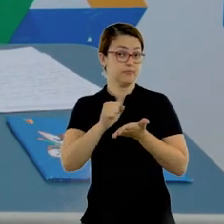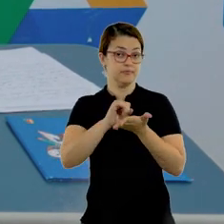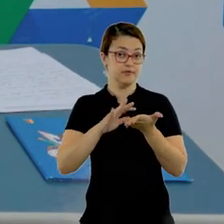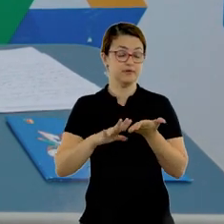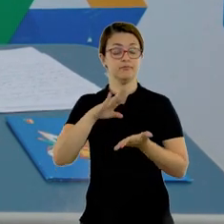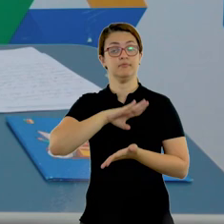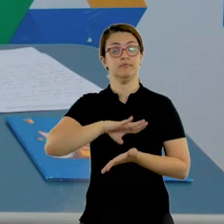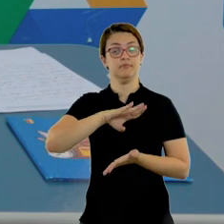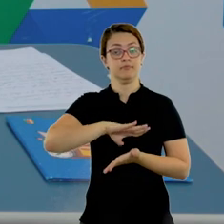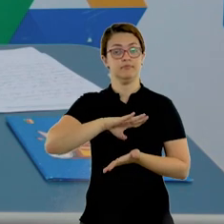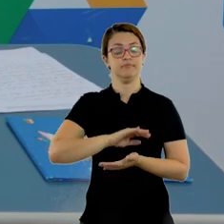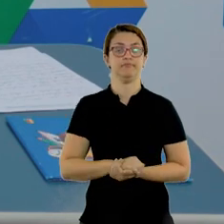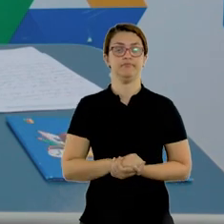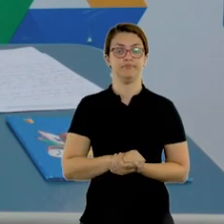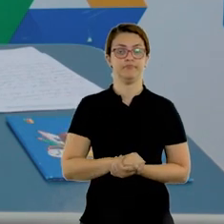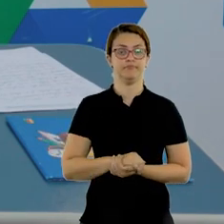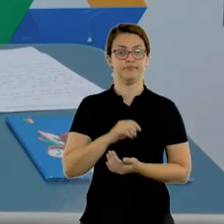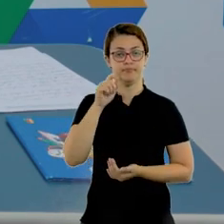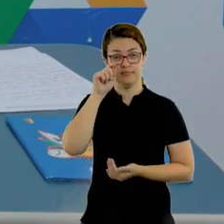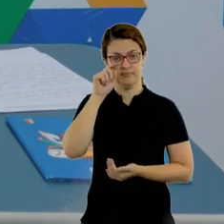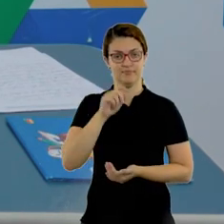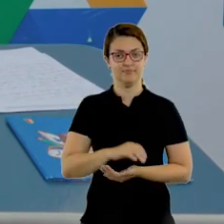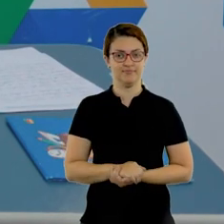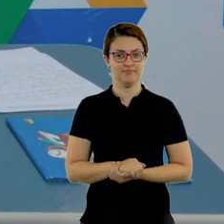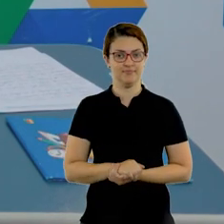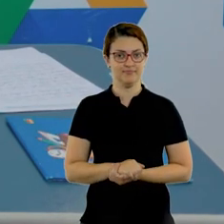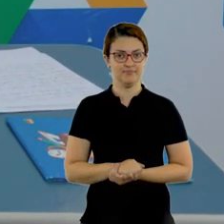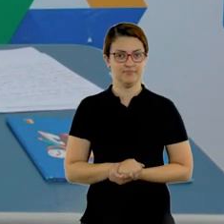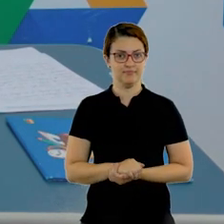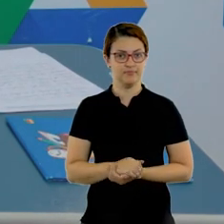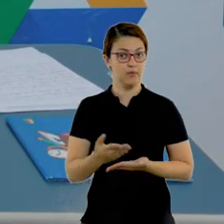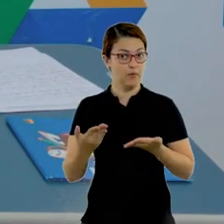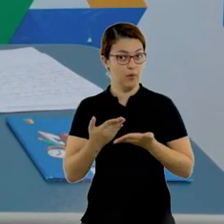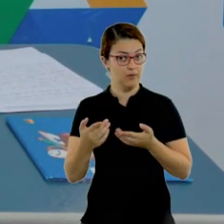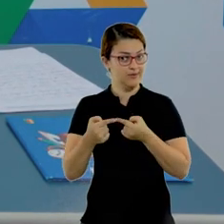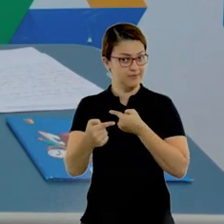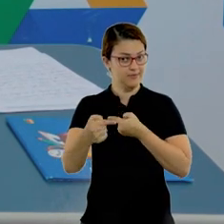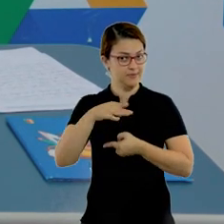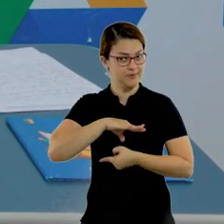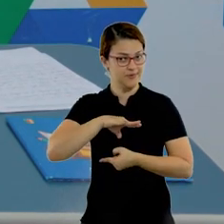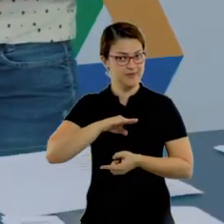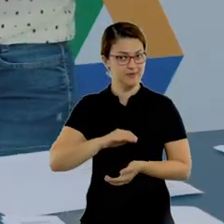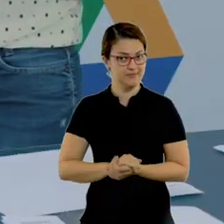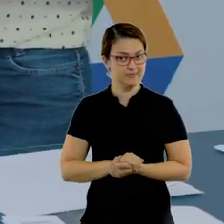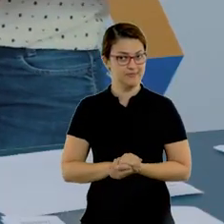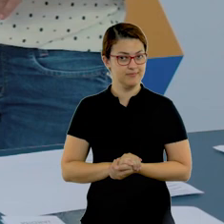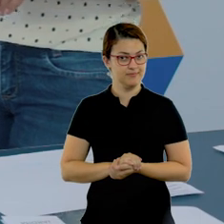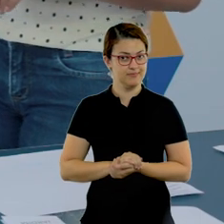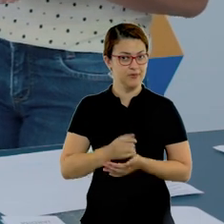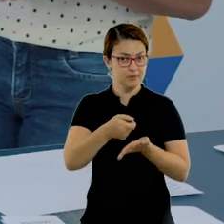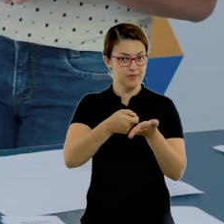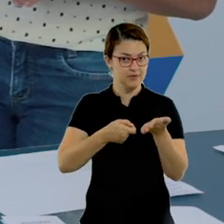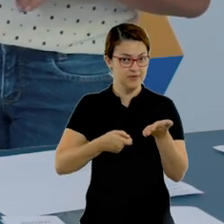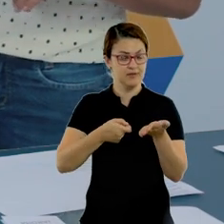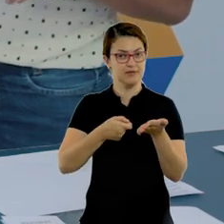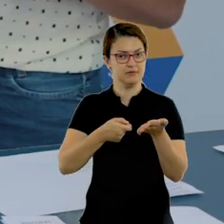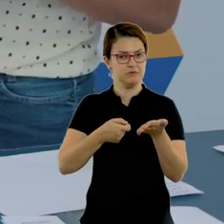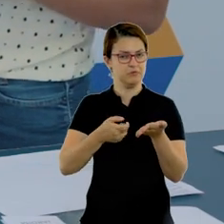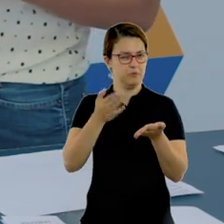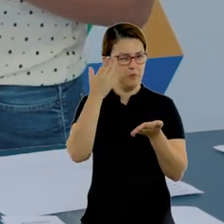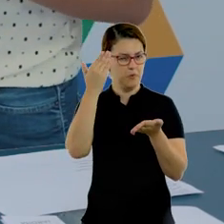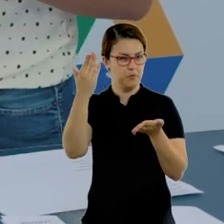disciplina de Língua Portuguesa. Para a aula de português dessa semana, nós temos a leitura do texto de